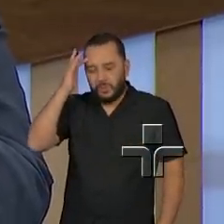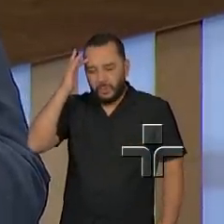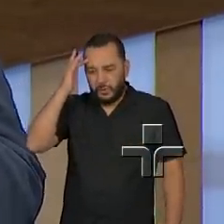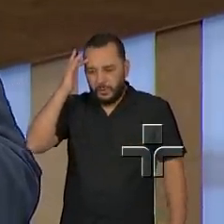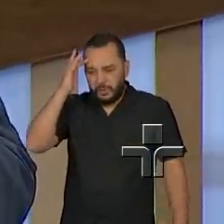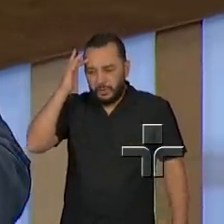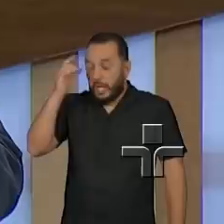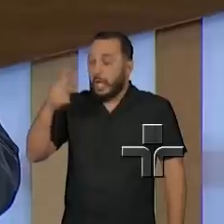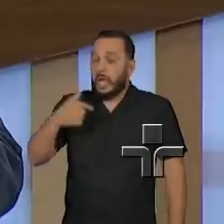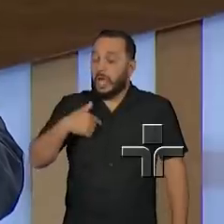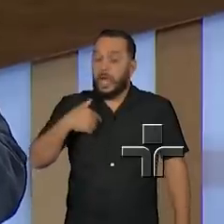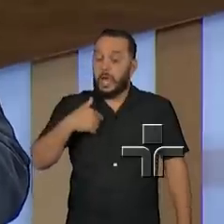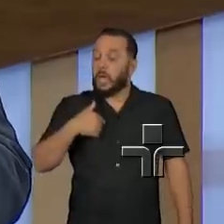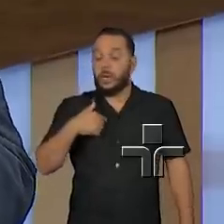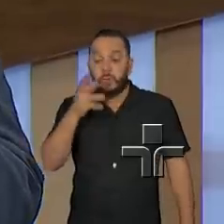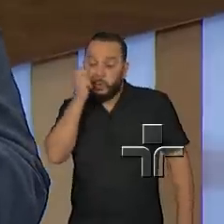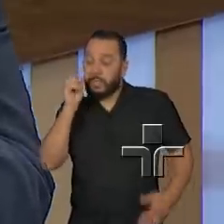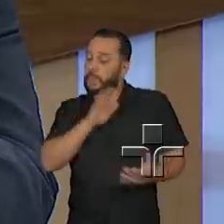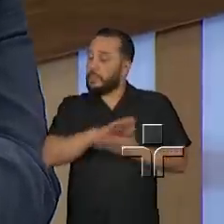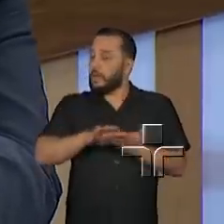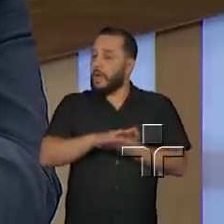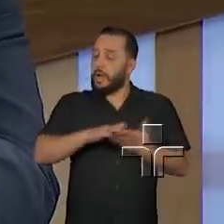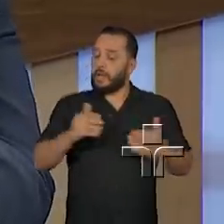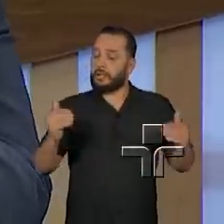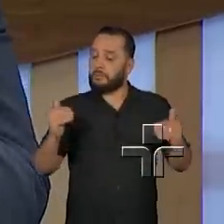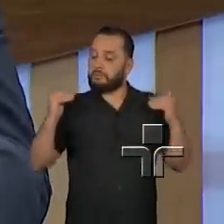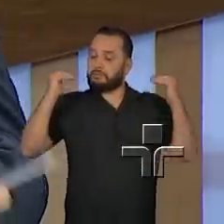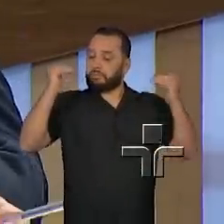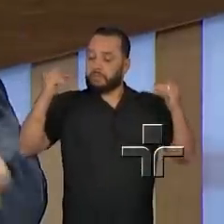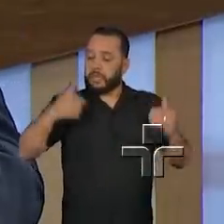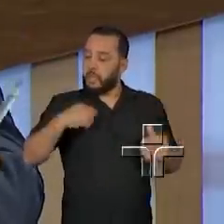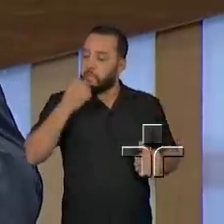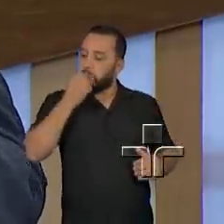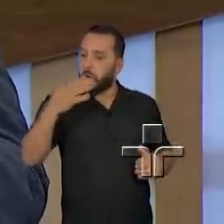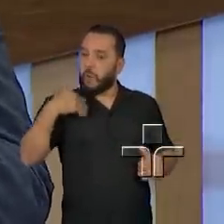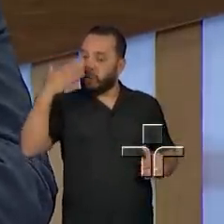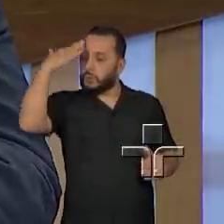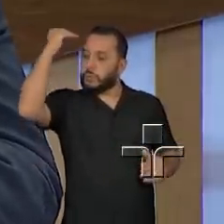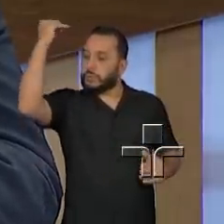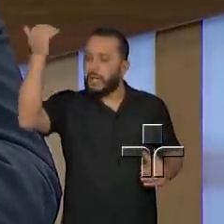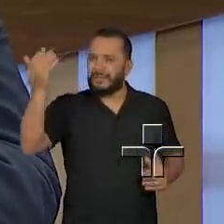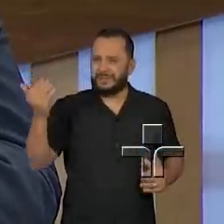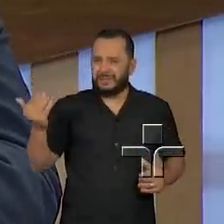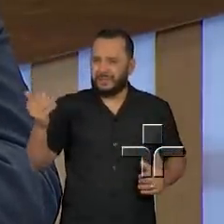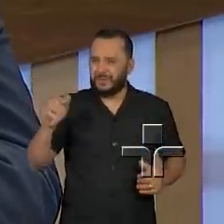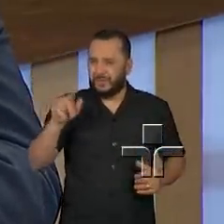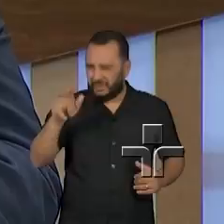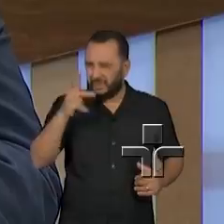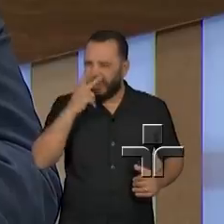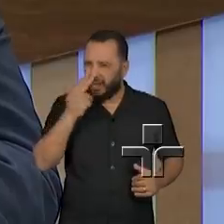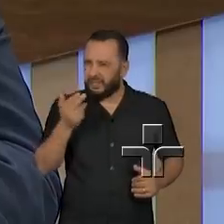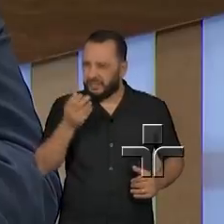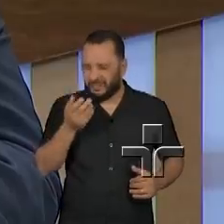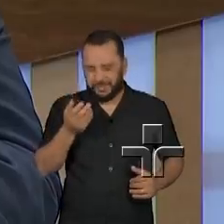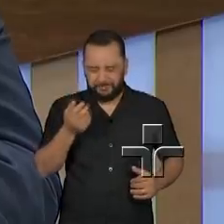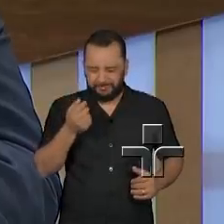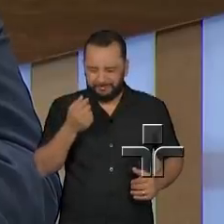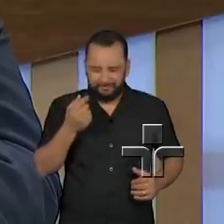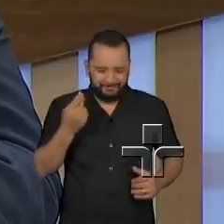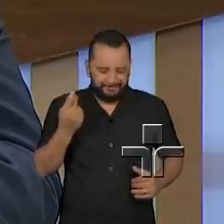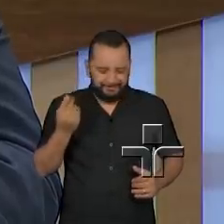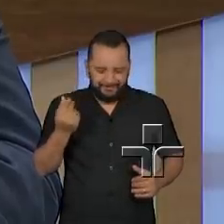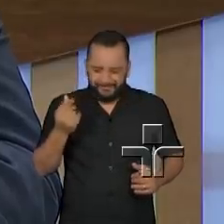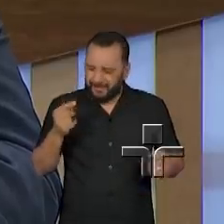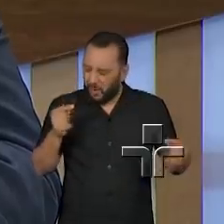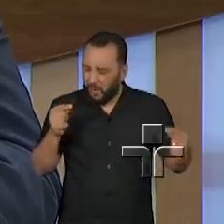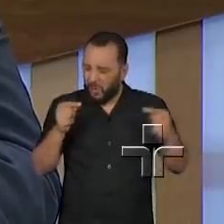eu não dormir é bom e não dormir é por isso que eu sou produtivo e por isso que eu tenho sucesso, se a gente pode colocar assim, está